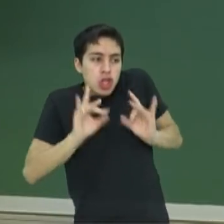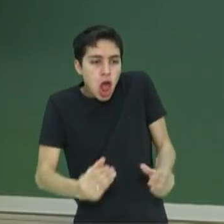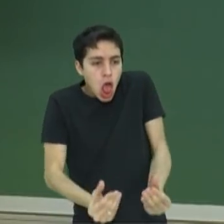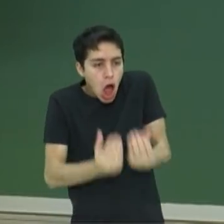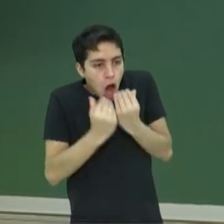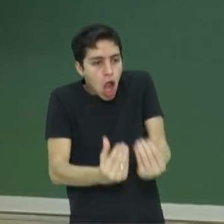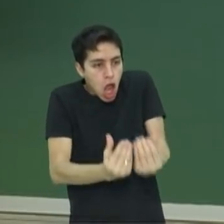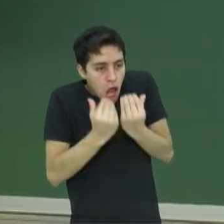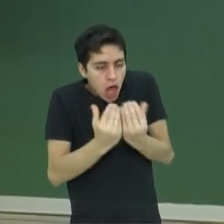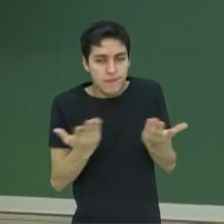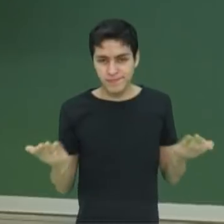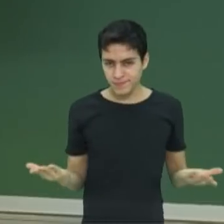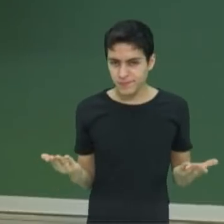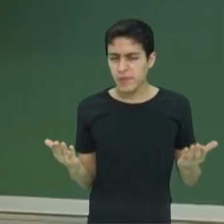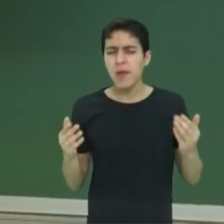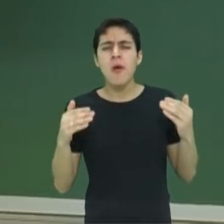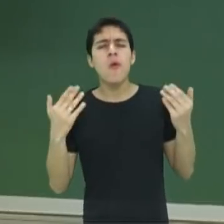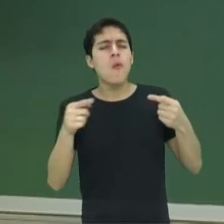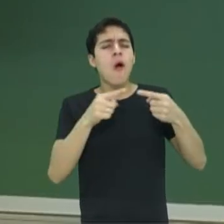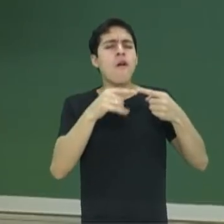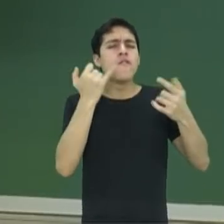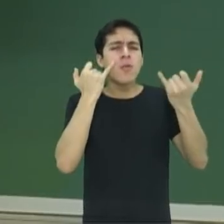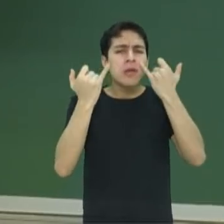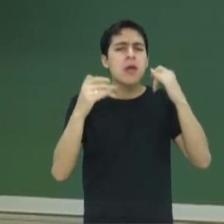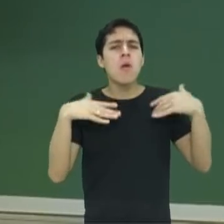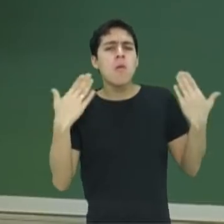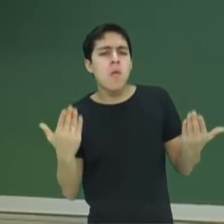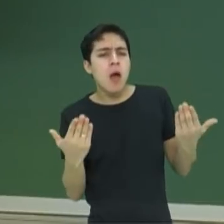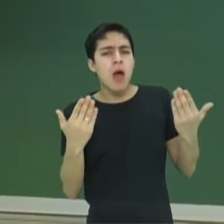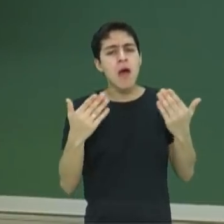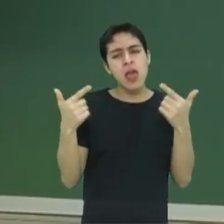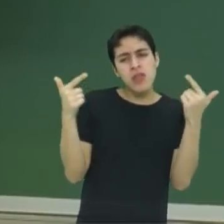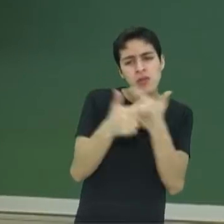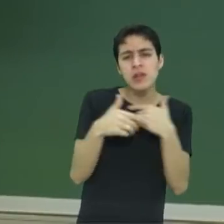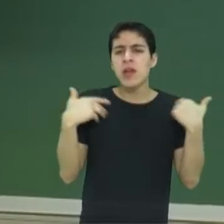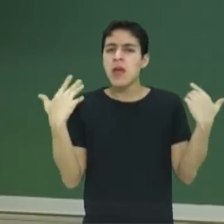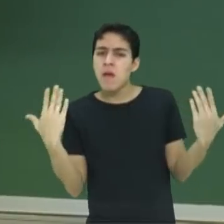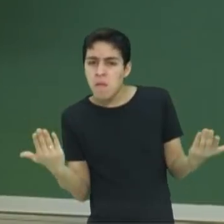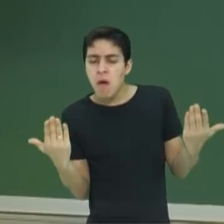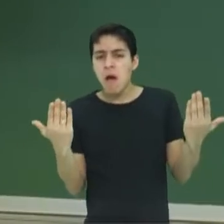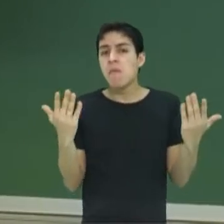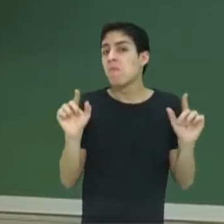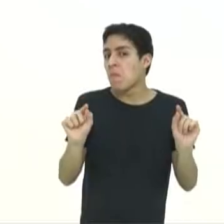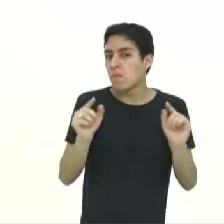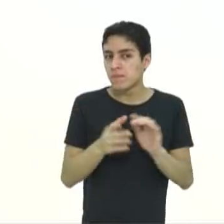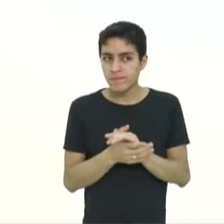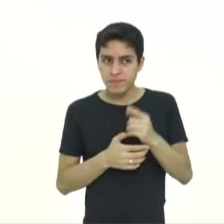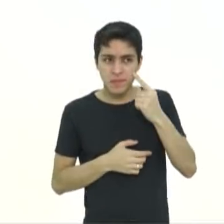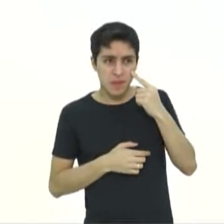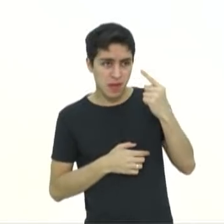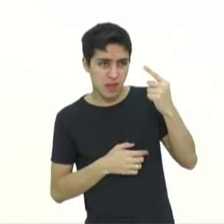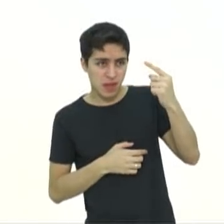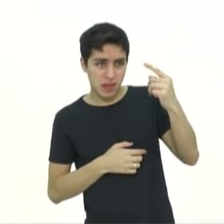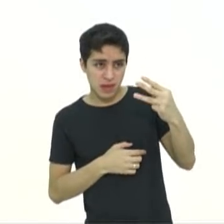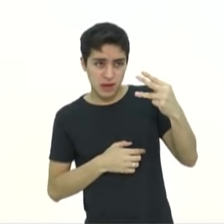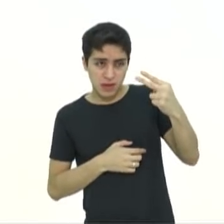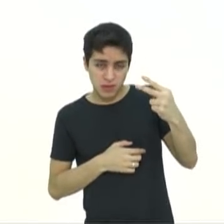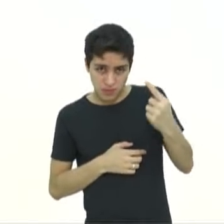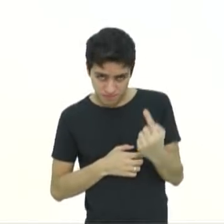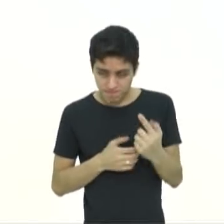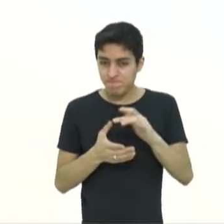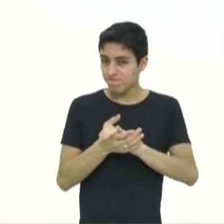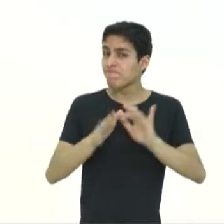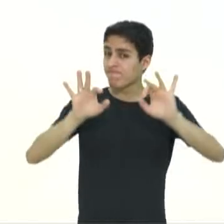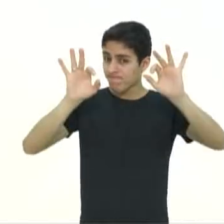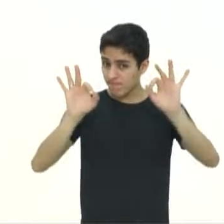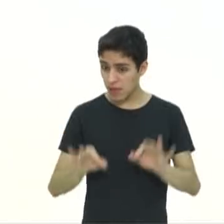Qual que é uma ironia? E qual que é a informação? Se você pensou na sequência 3, 2, 1, é essa a sequência mesmo. Quando a mãe